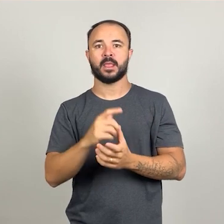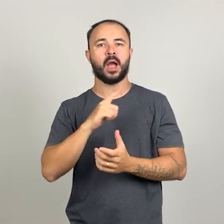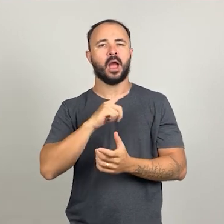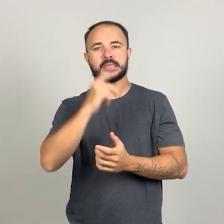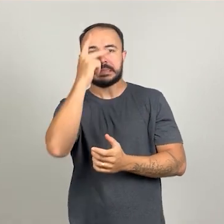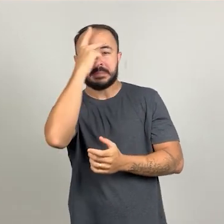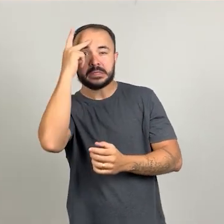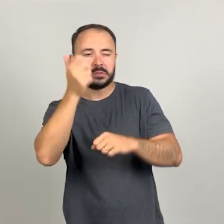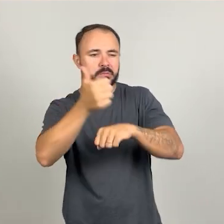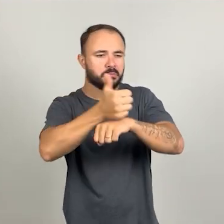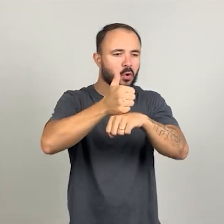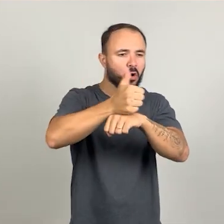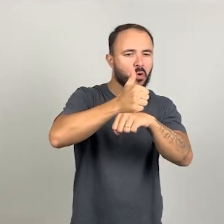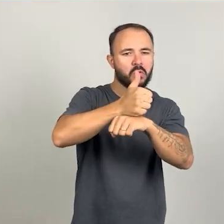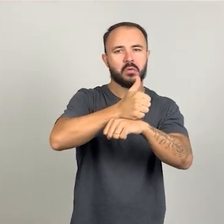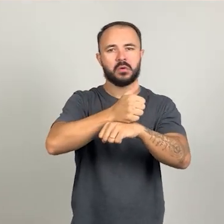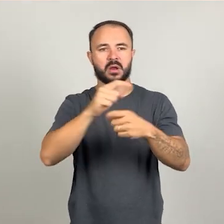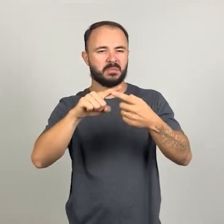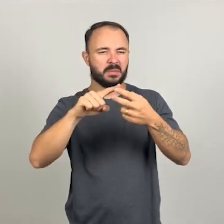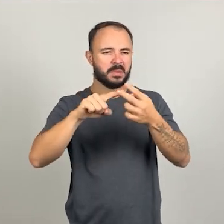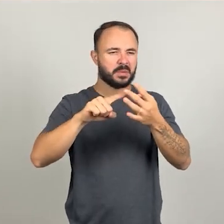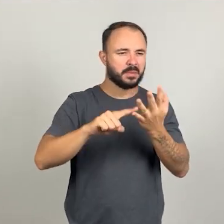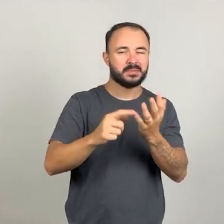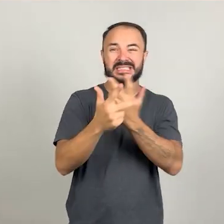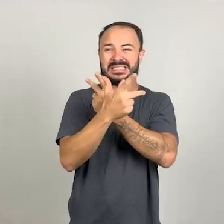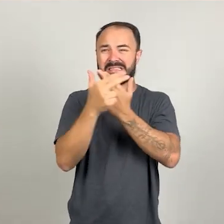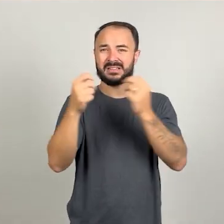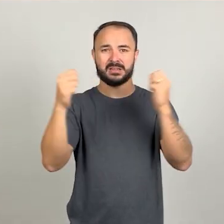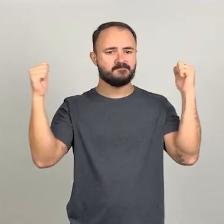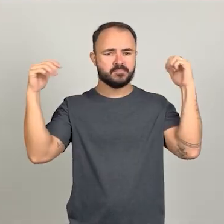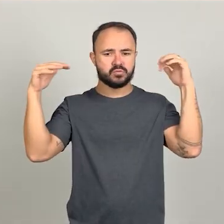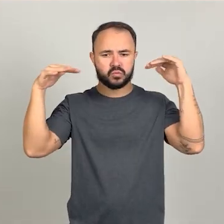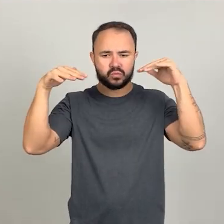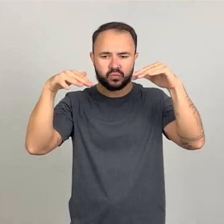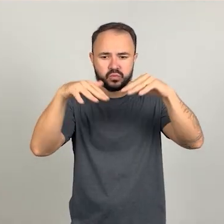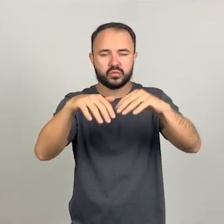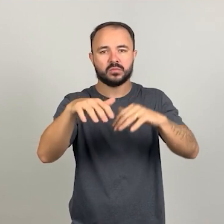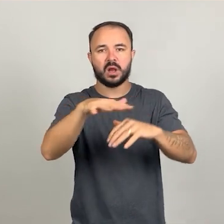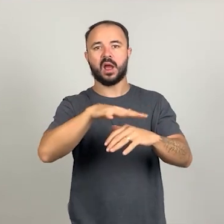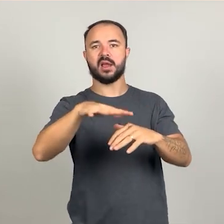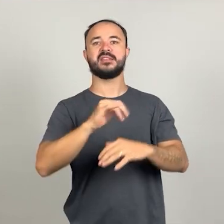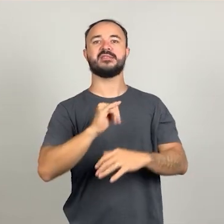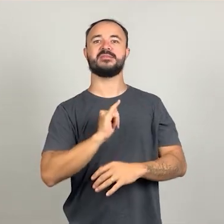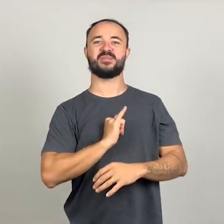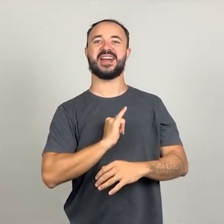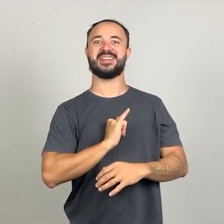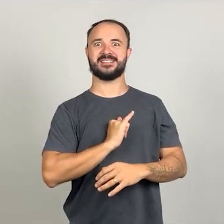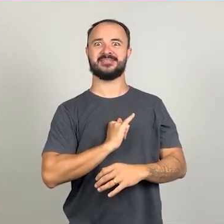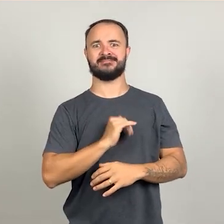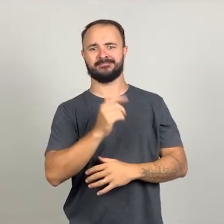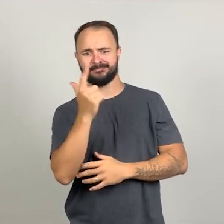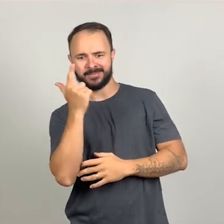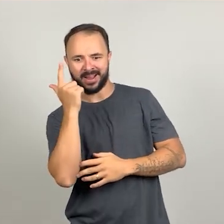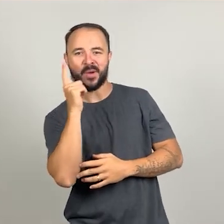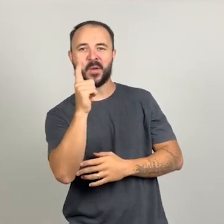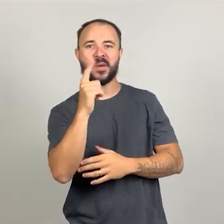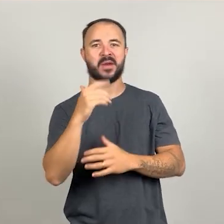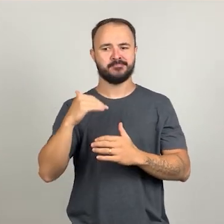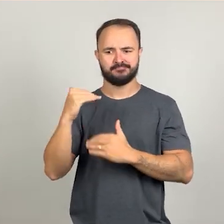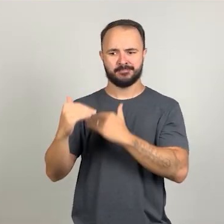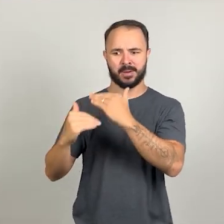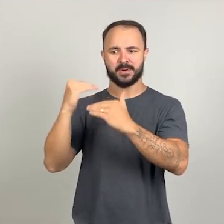época, máquinas, aviões, helicópteros, enfim. Imperatriz se transformou em um canteiro